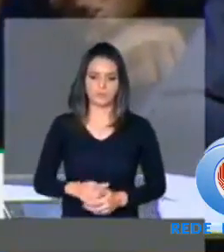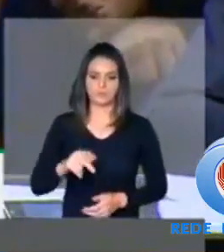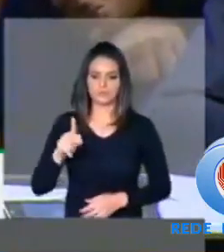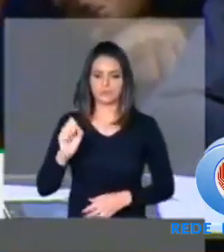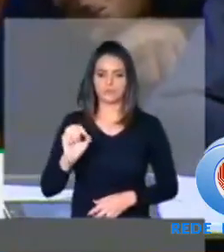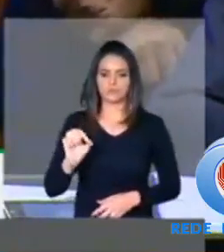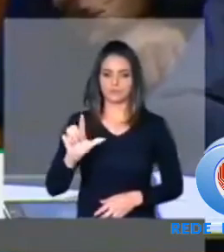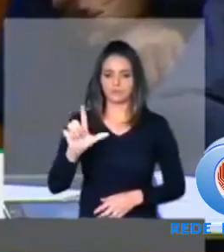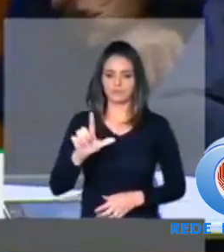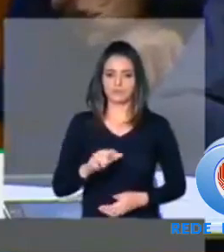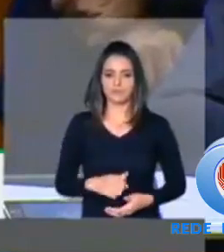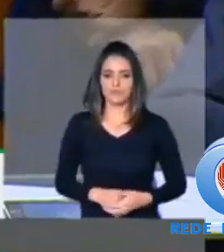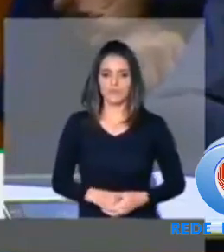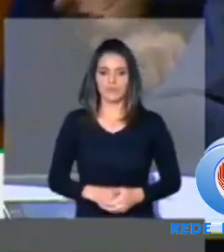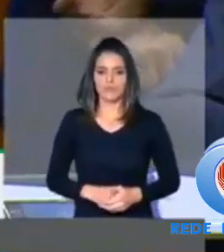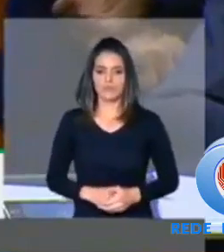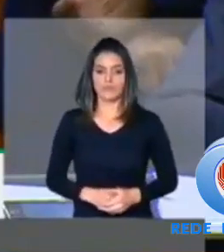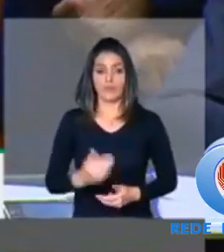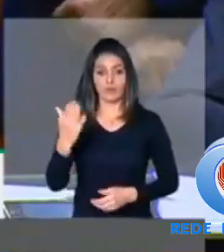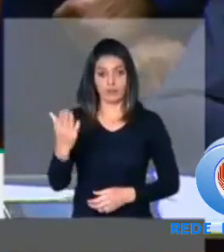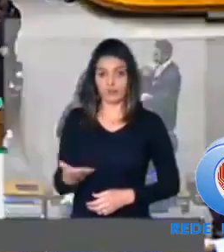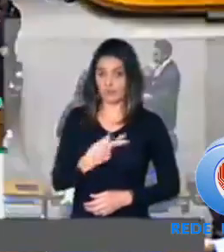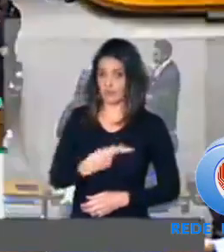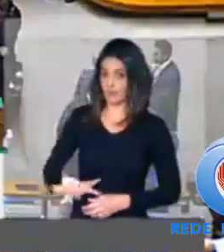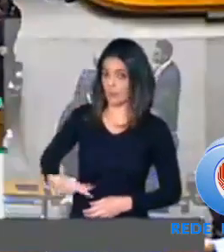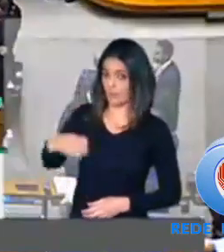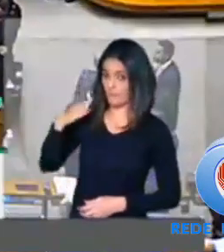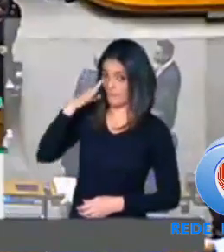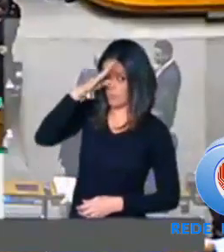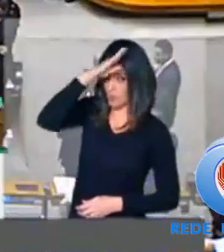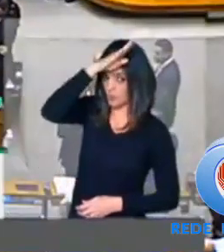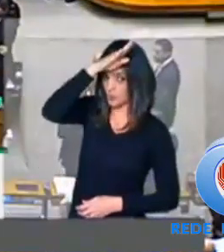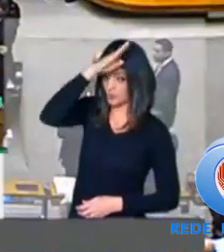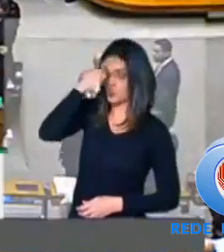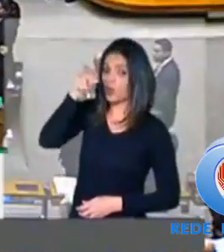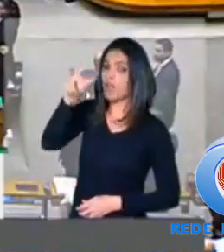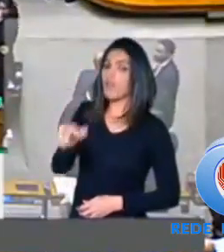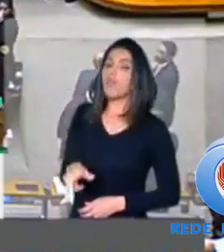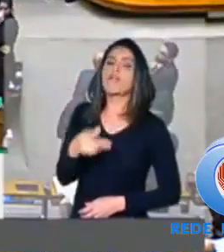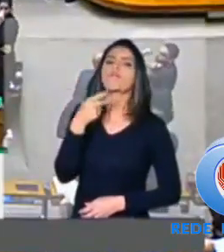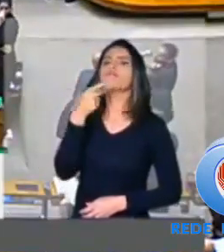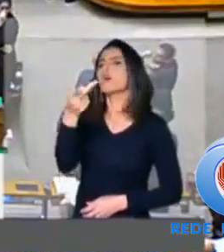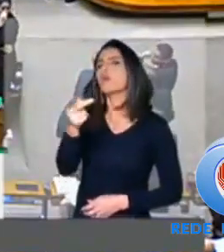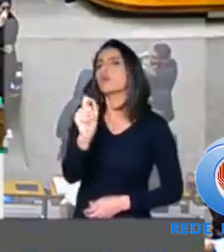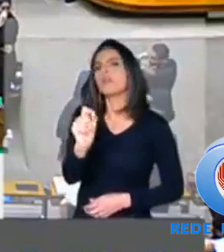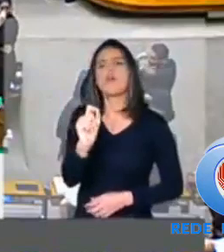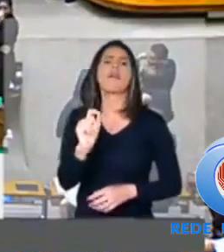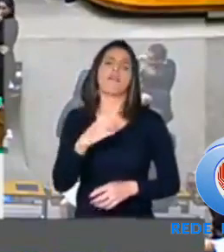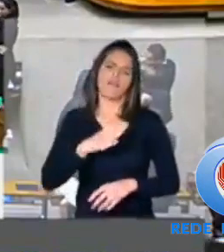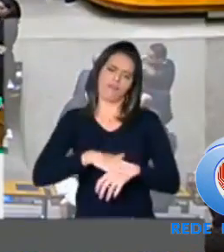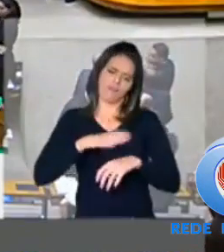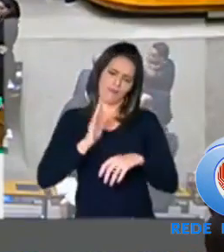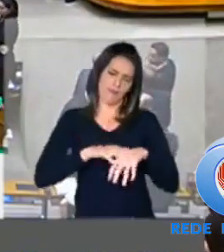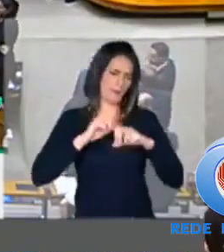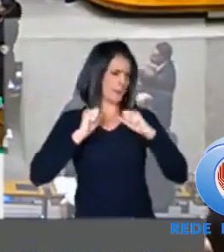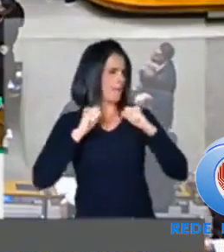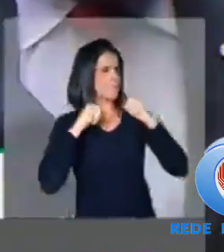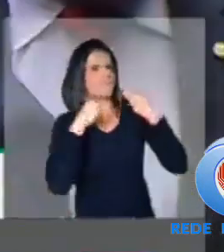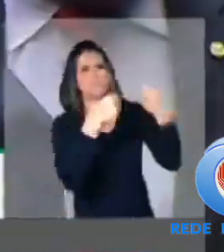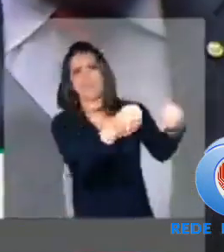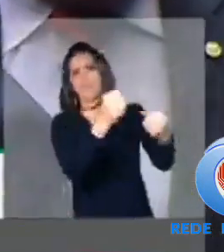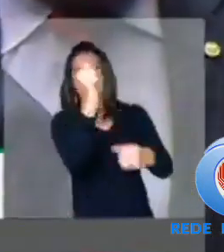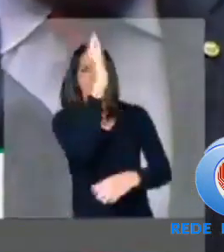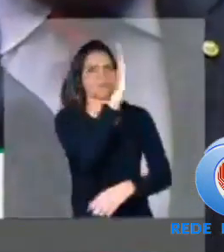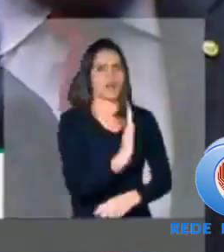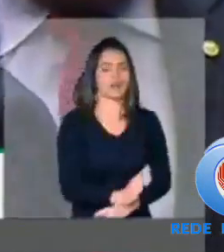Pessoal, o senhor Bolsonaro dizia que defendia o Brasil,